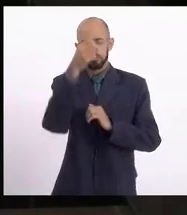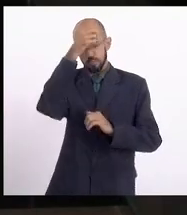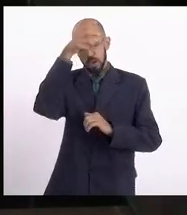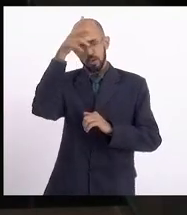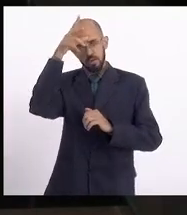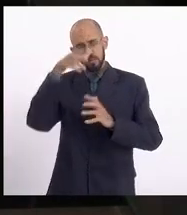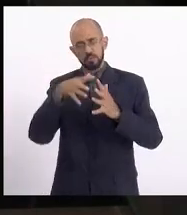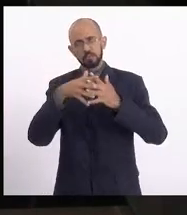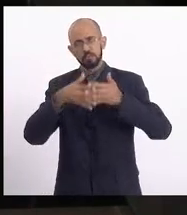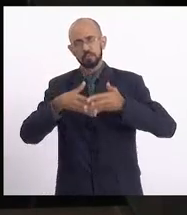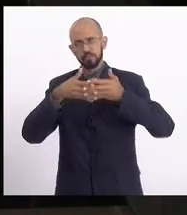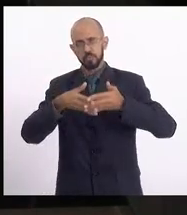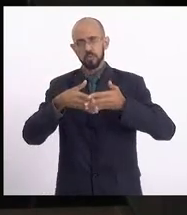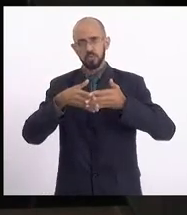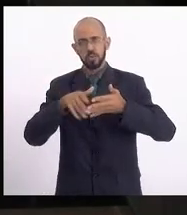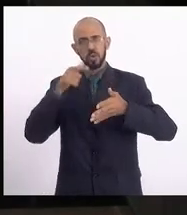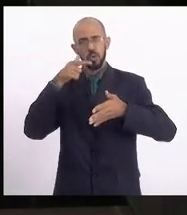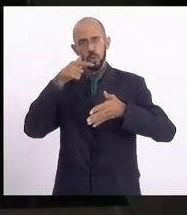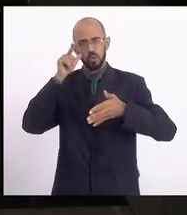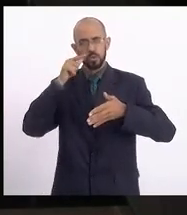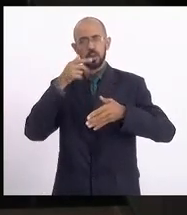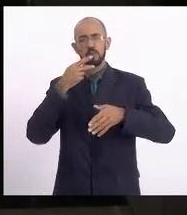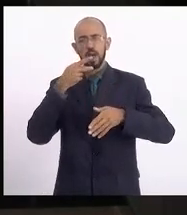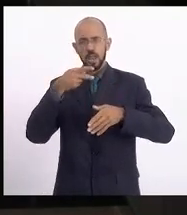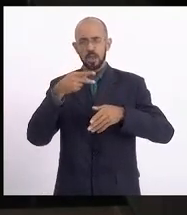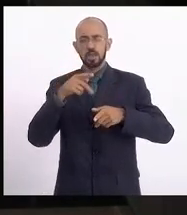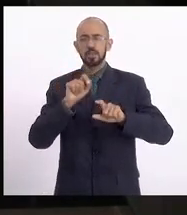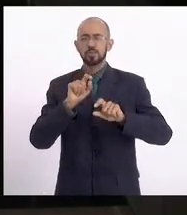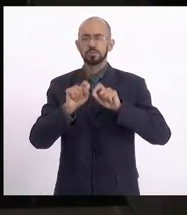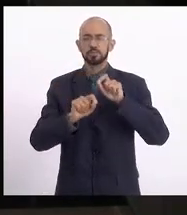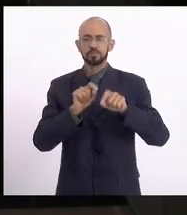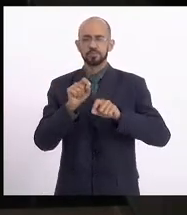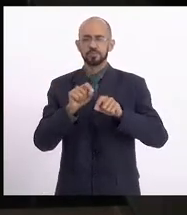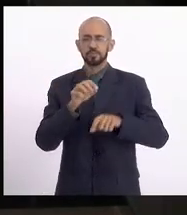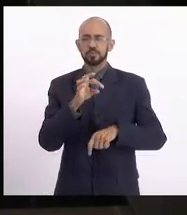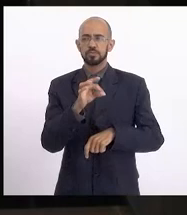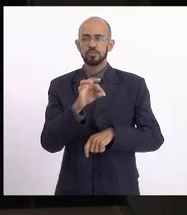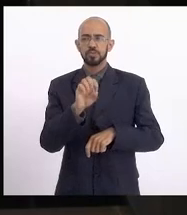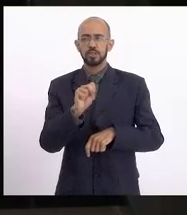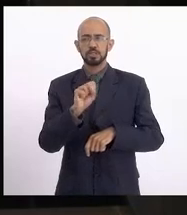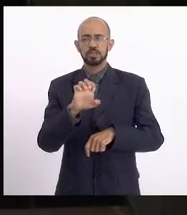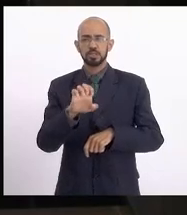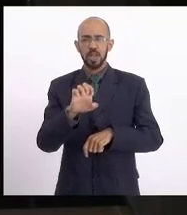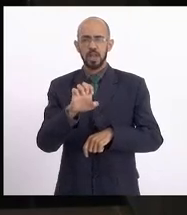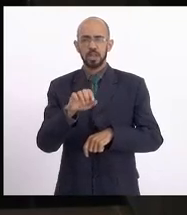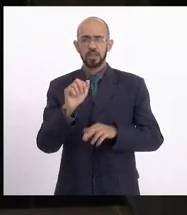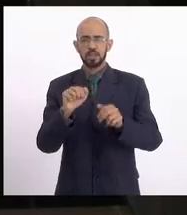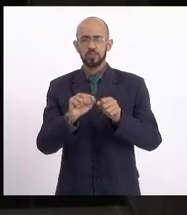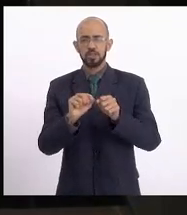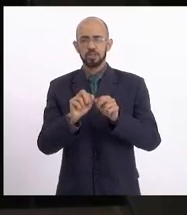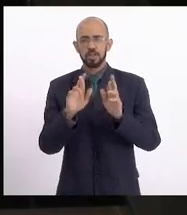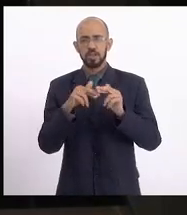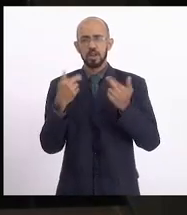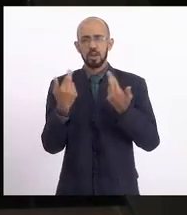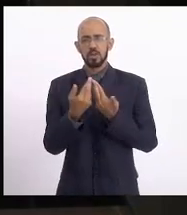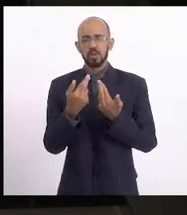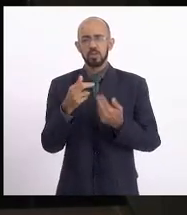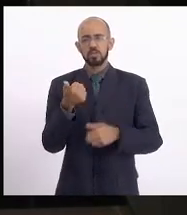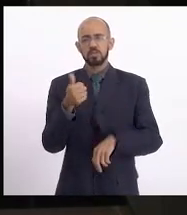E dizia eu, no dia de ontem, que o TSE ia se reunir às